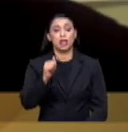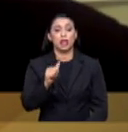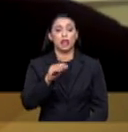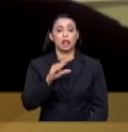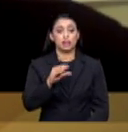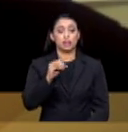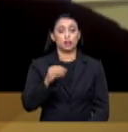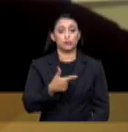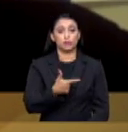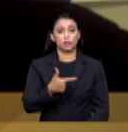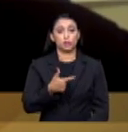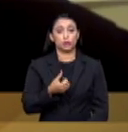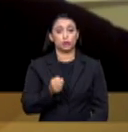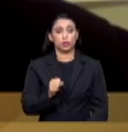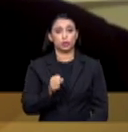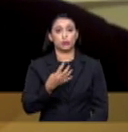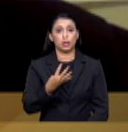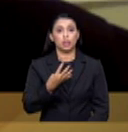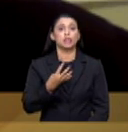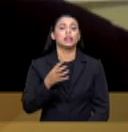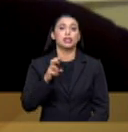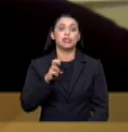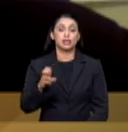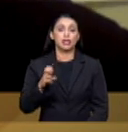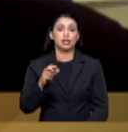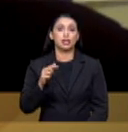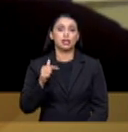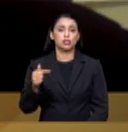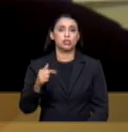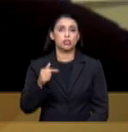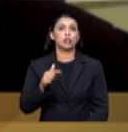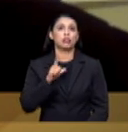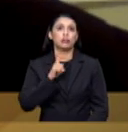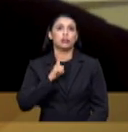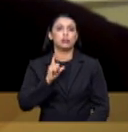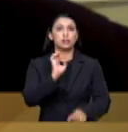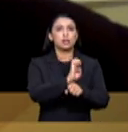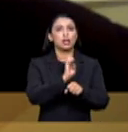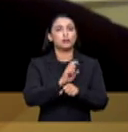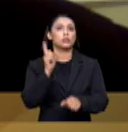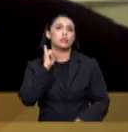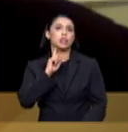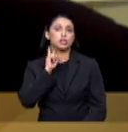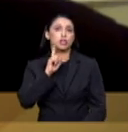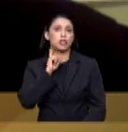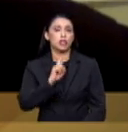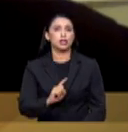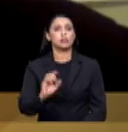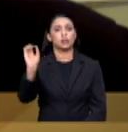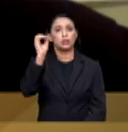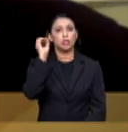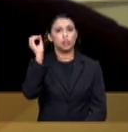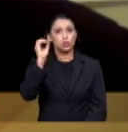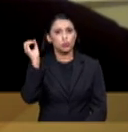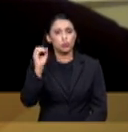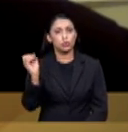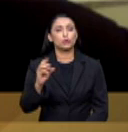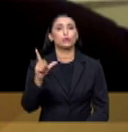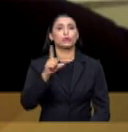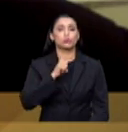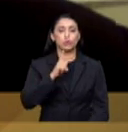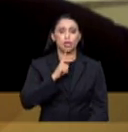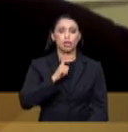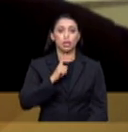originária 2847 de Minas Gerais, 2881 do Rio Grande do Sul, a CO 2854 de São